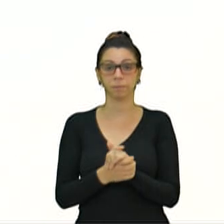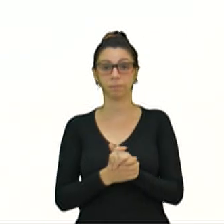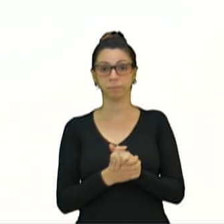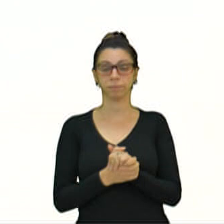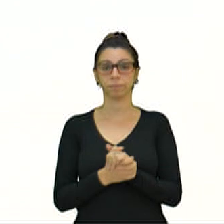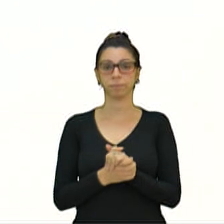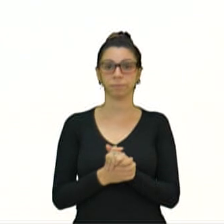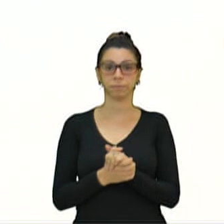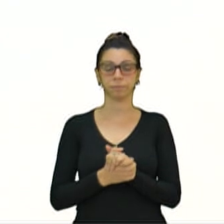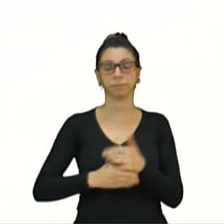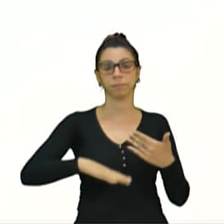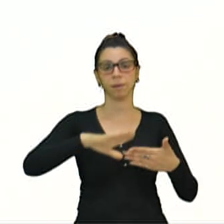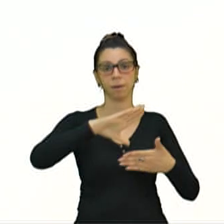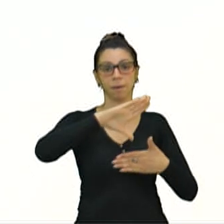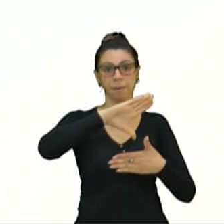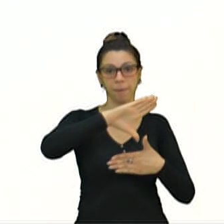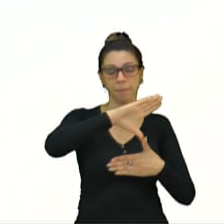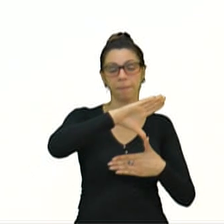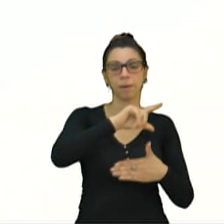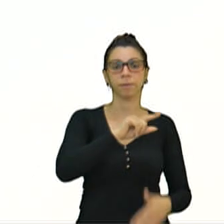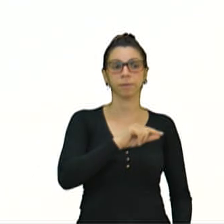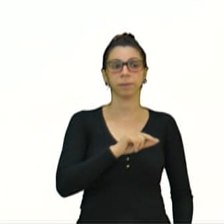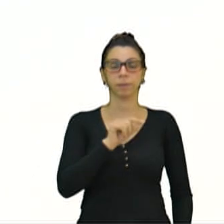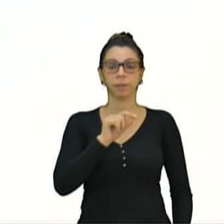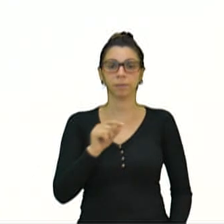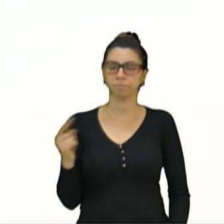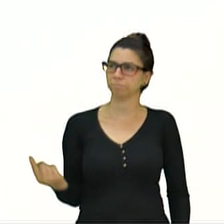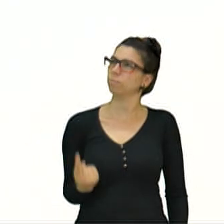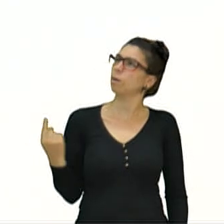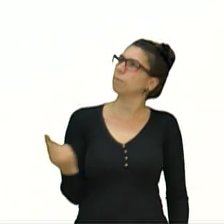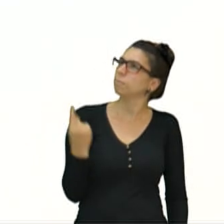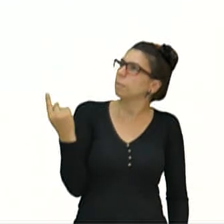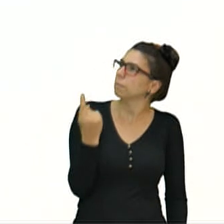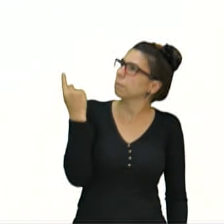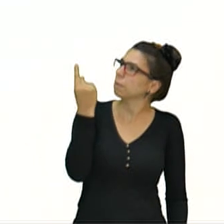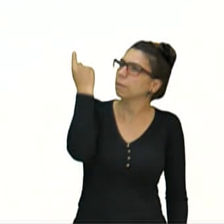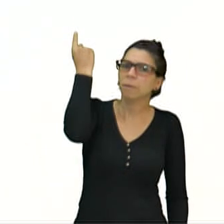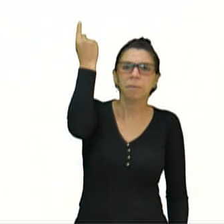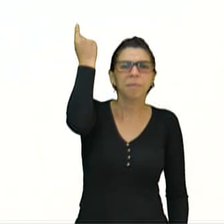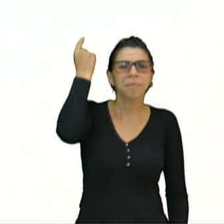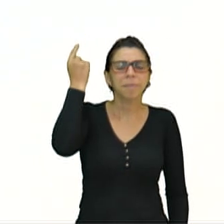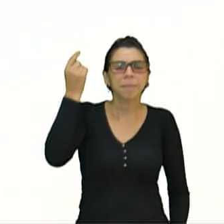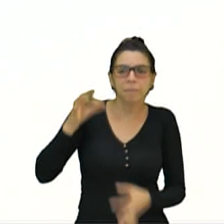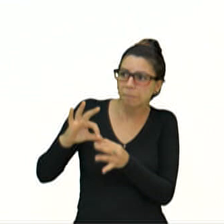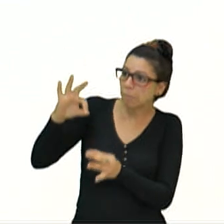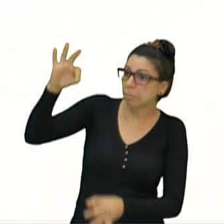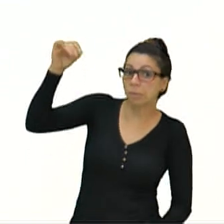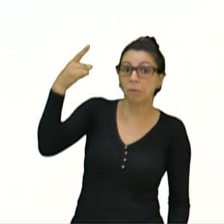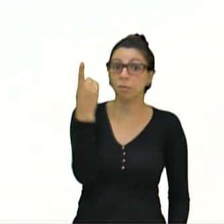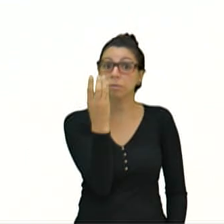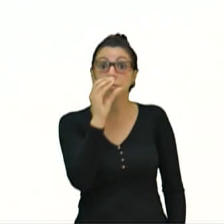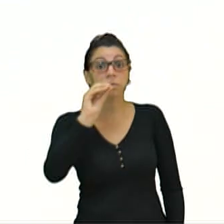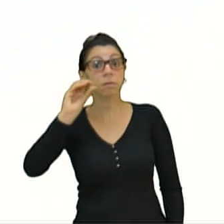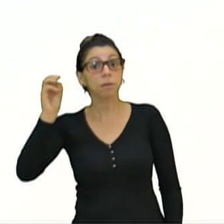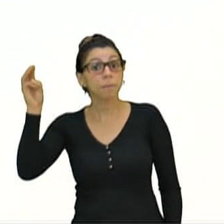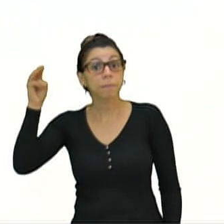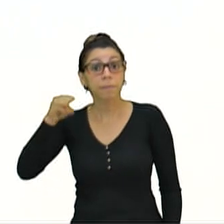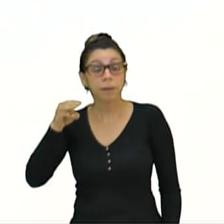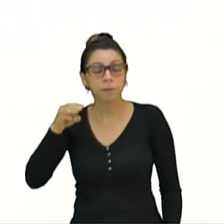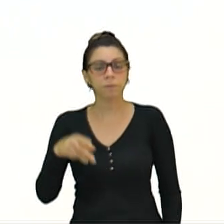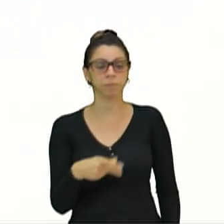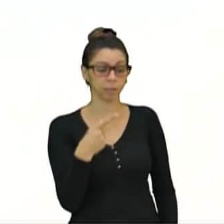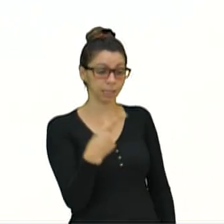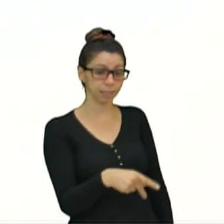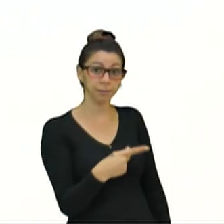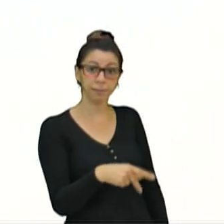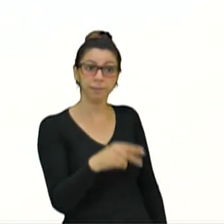é muito alta. Ela pode chegar até 100 metros de altura. São plantas muito grandes. Aqui no Brasil, a